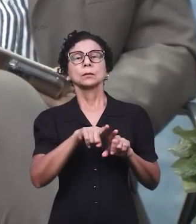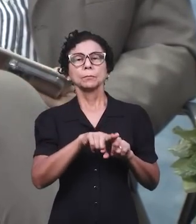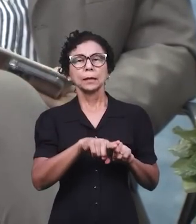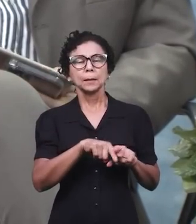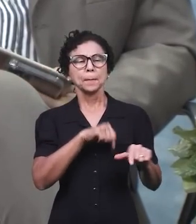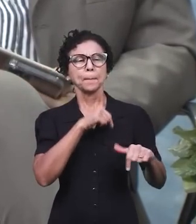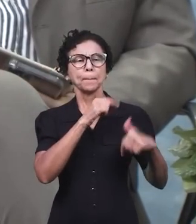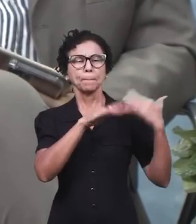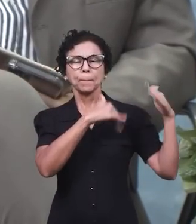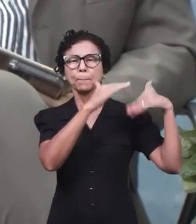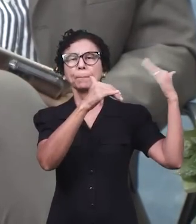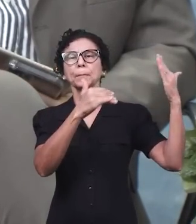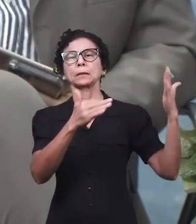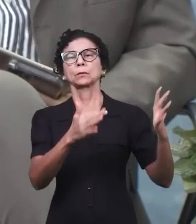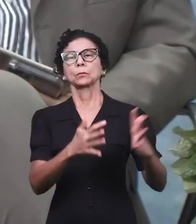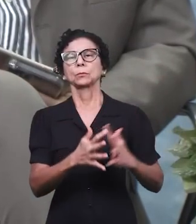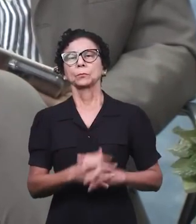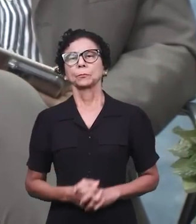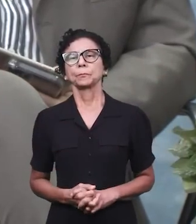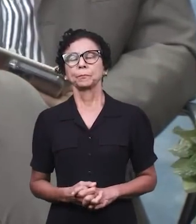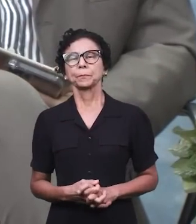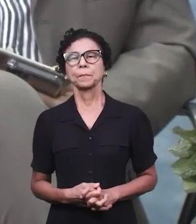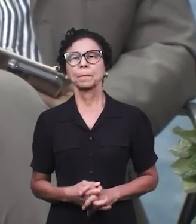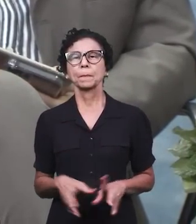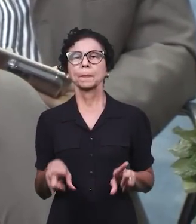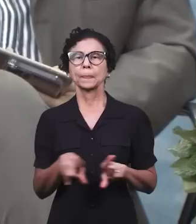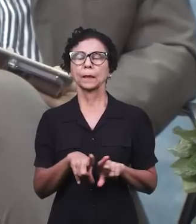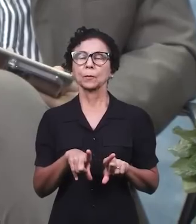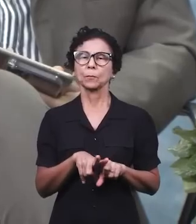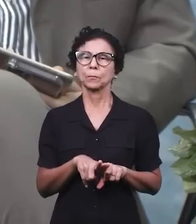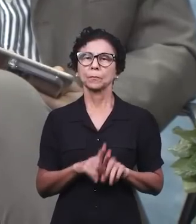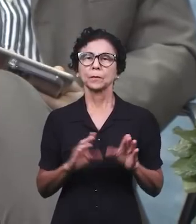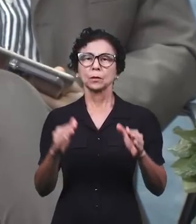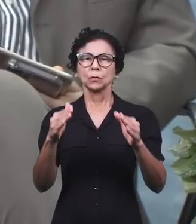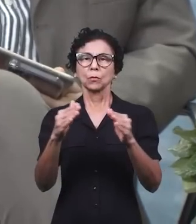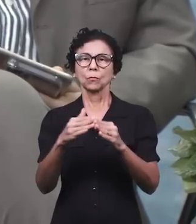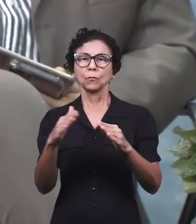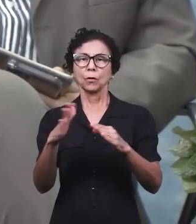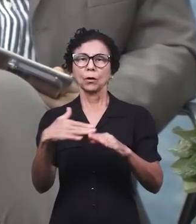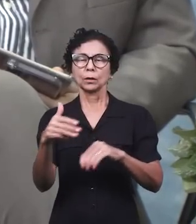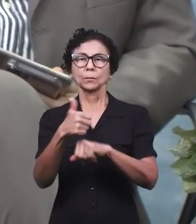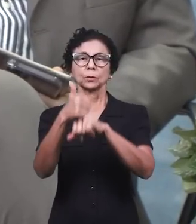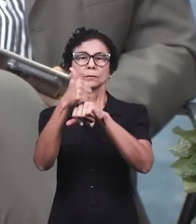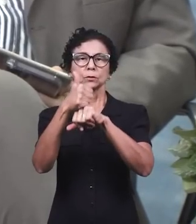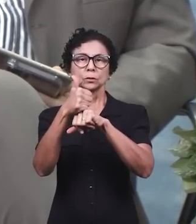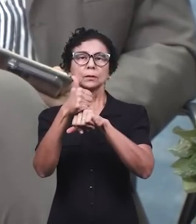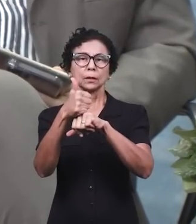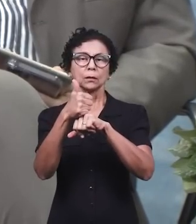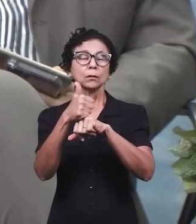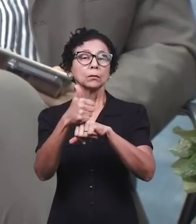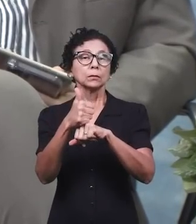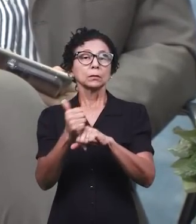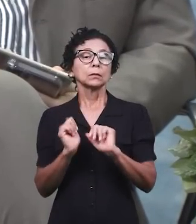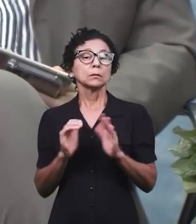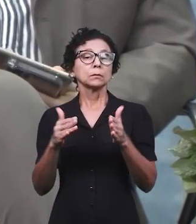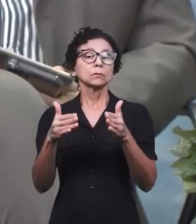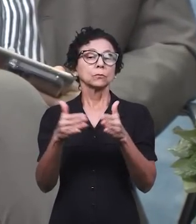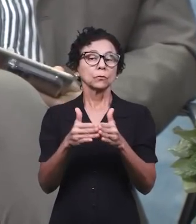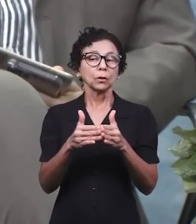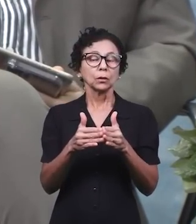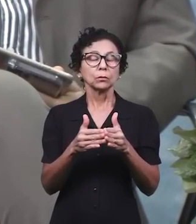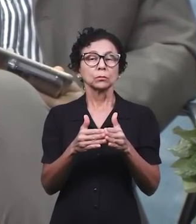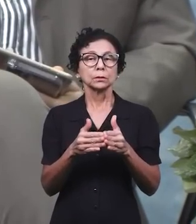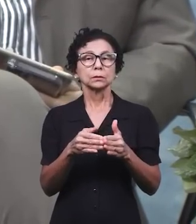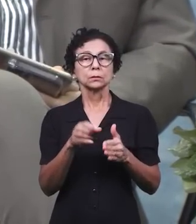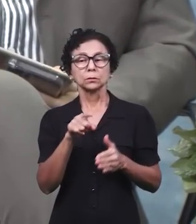jovem tem como foco de vida, que é a vida profissional, isso acaba refletindo até na vida profissional. Né? Se você é